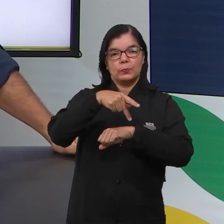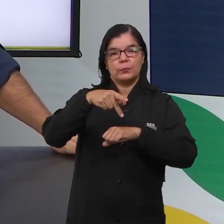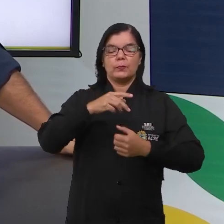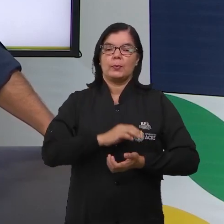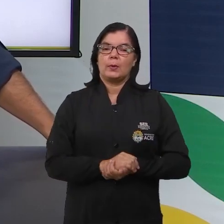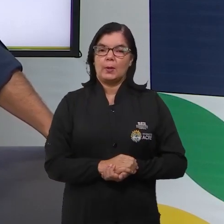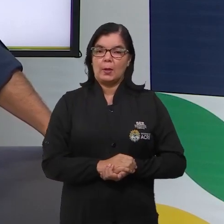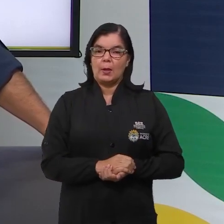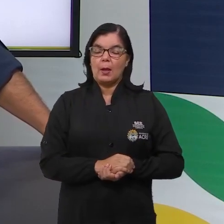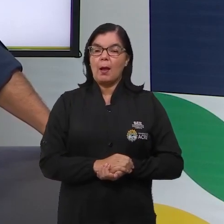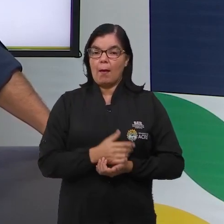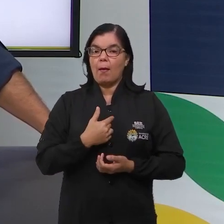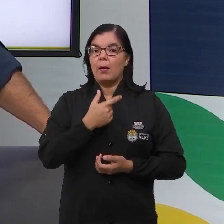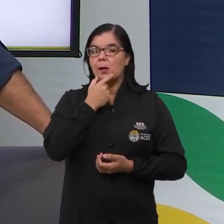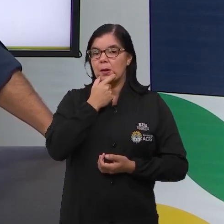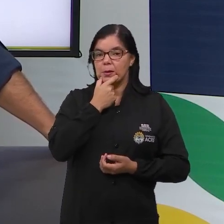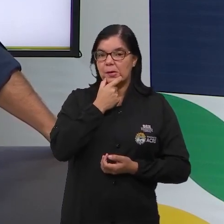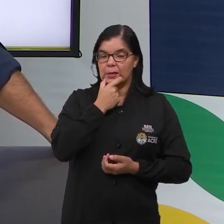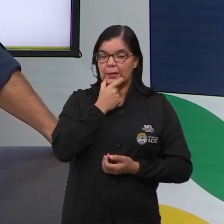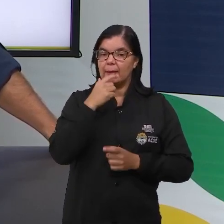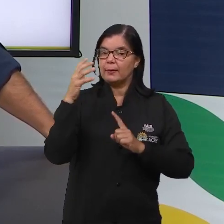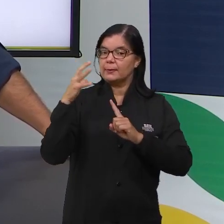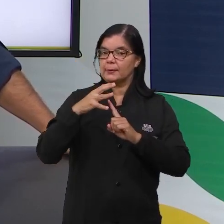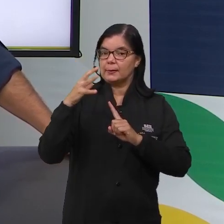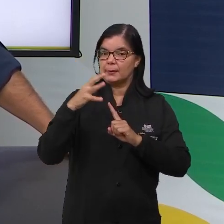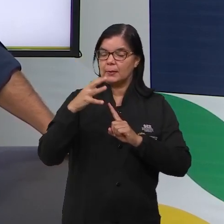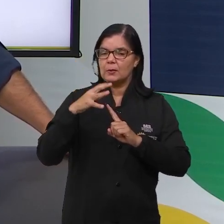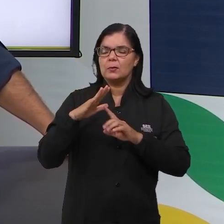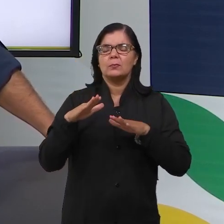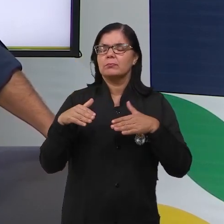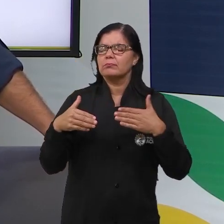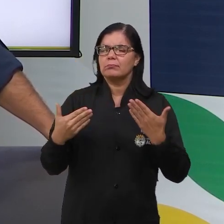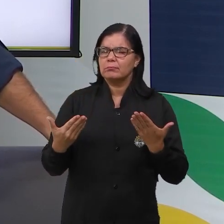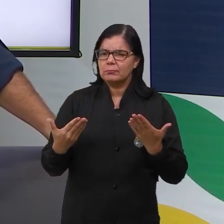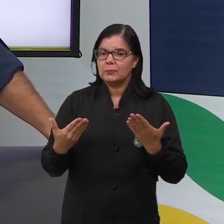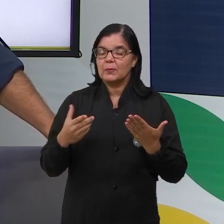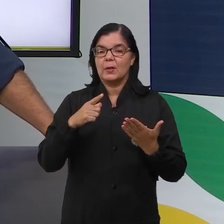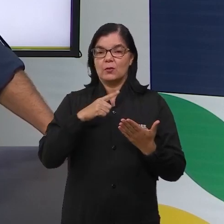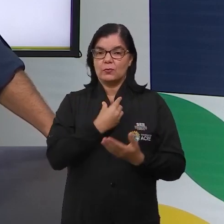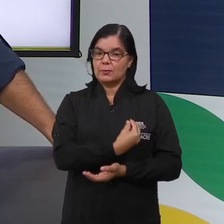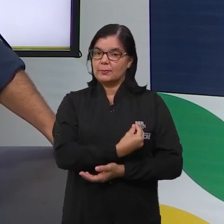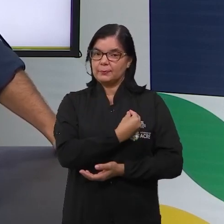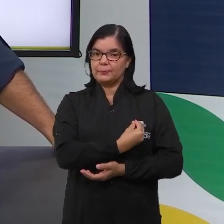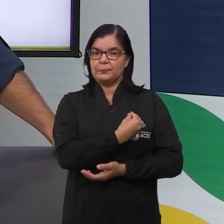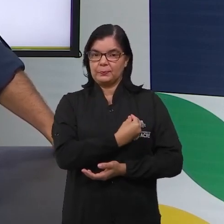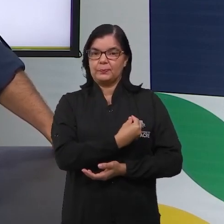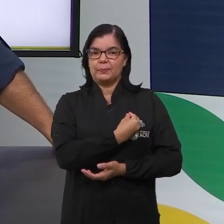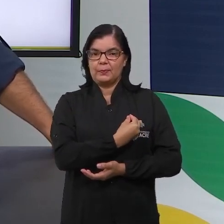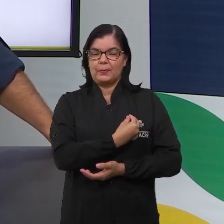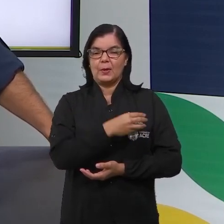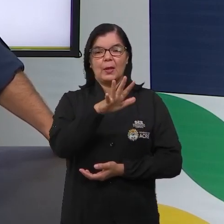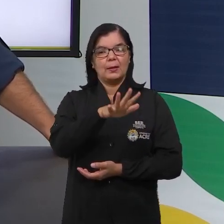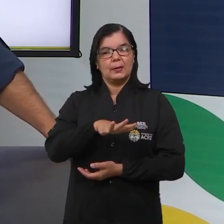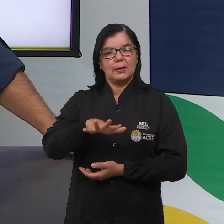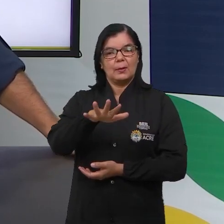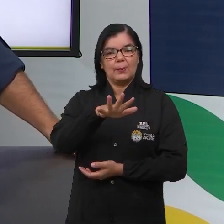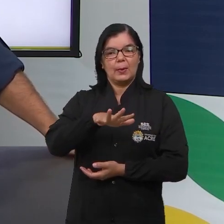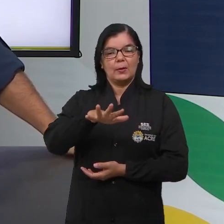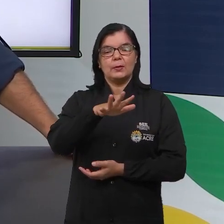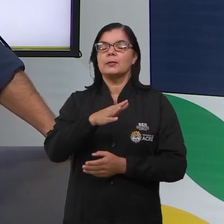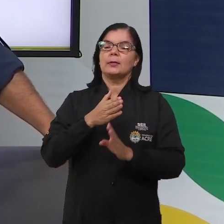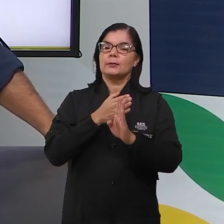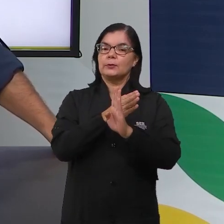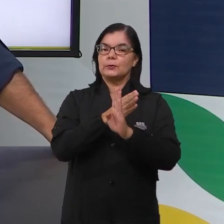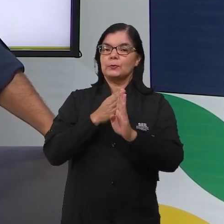mim. A língua inglesa, ela vai influenciar em que sentido? Se fazendo presente na maioria das